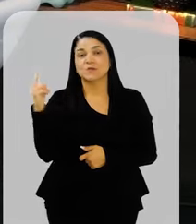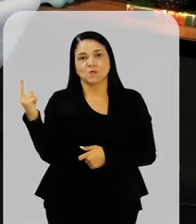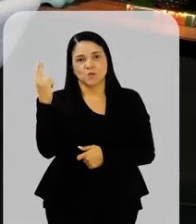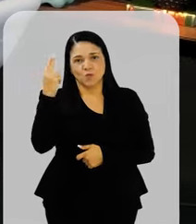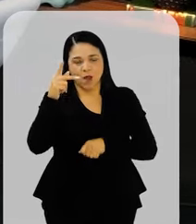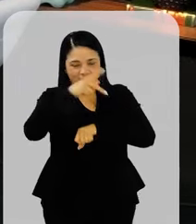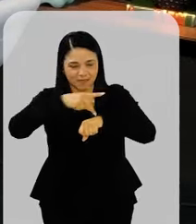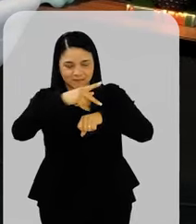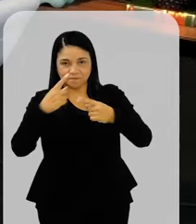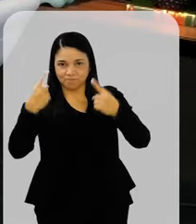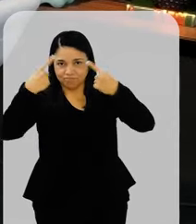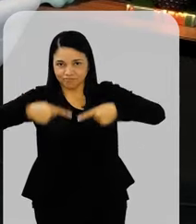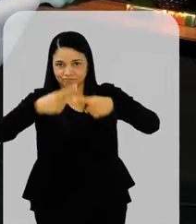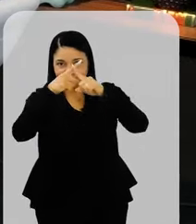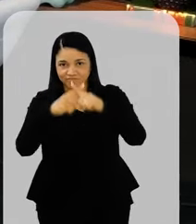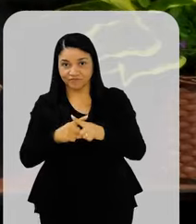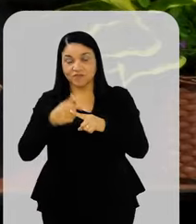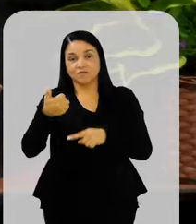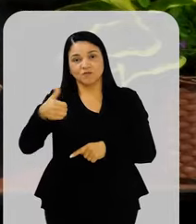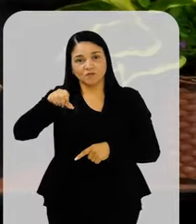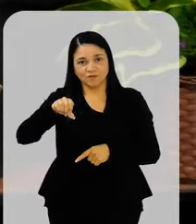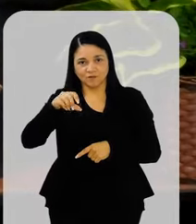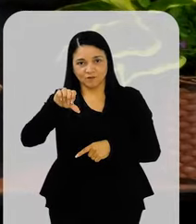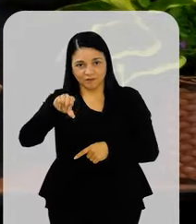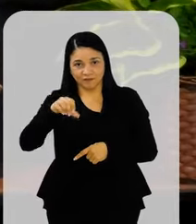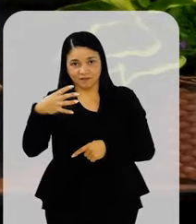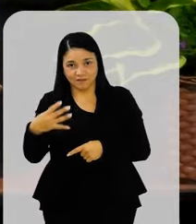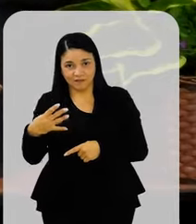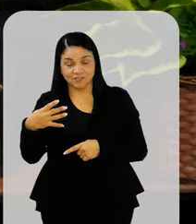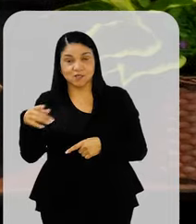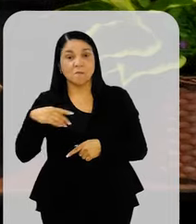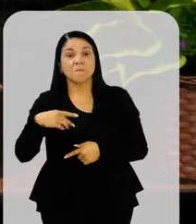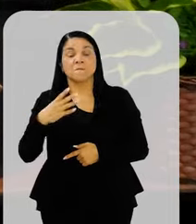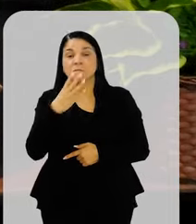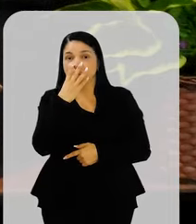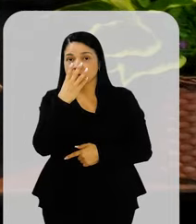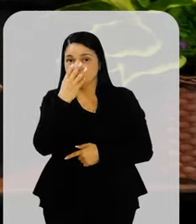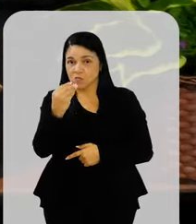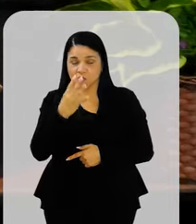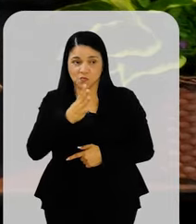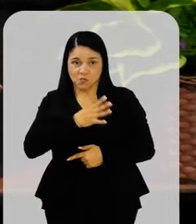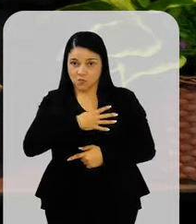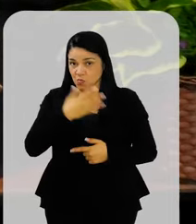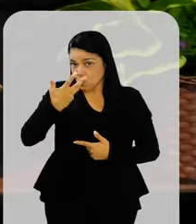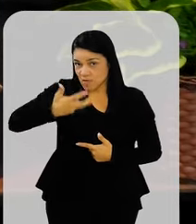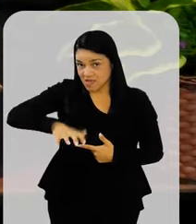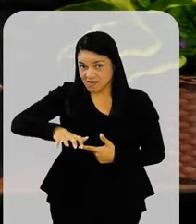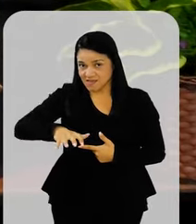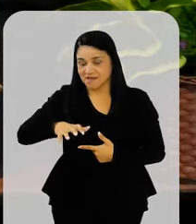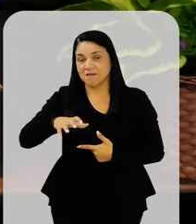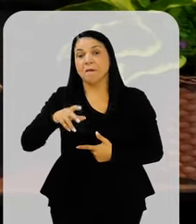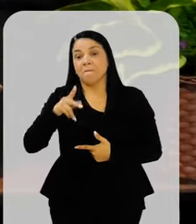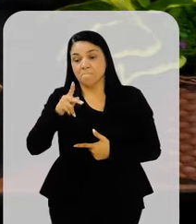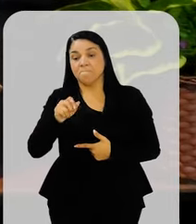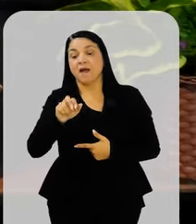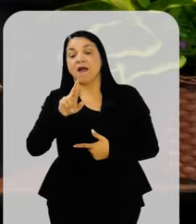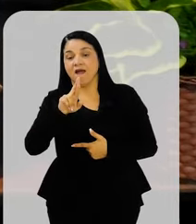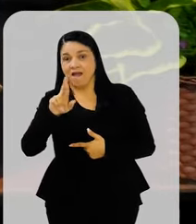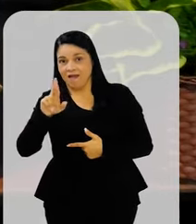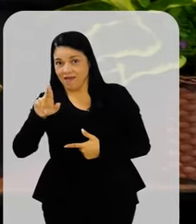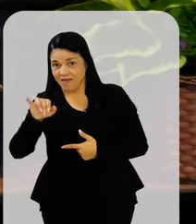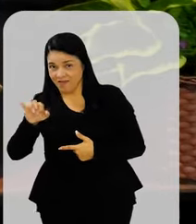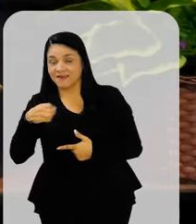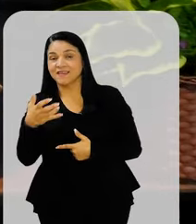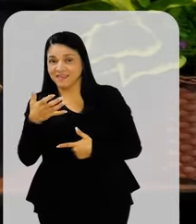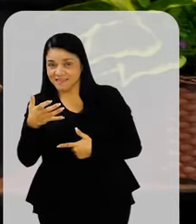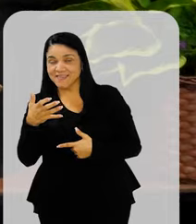naquele jogo Brasil-Uruguai em 93. Porque o Parreira chegou e botou o Romário em campo. Zagallo não queria, falecido Zagallo. Zagallo está lá no céu,